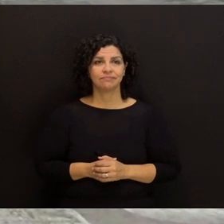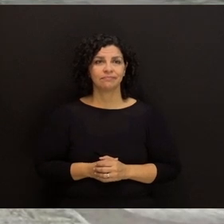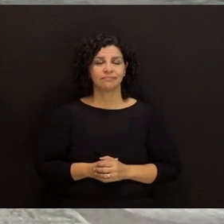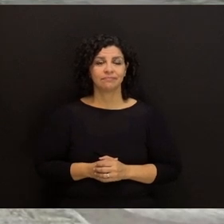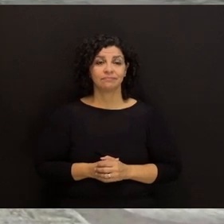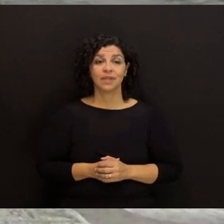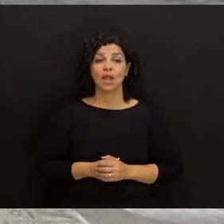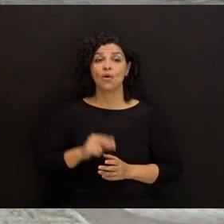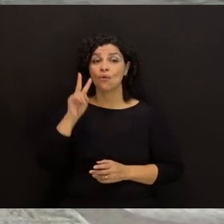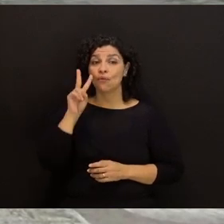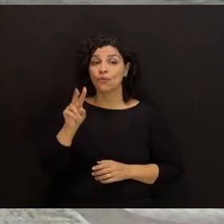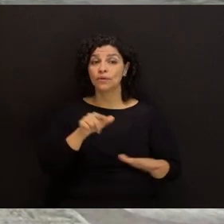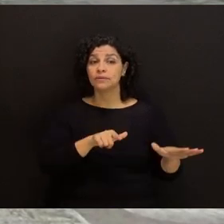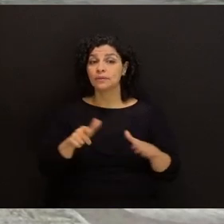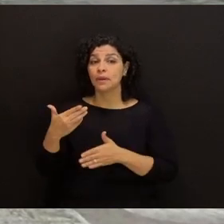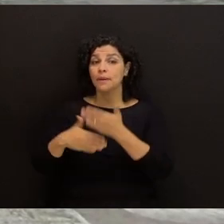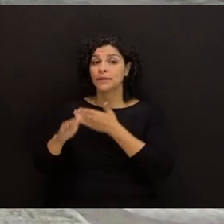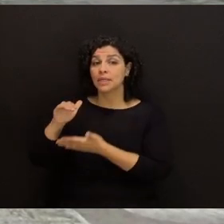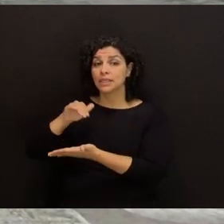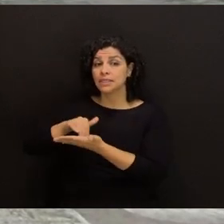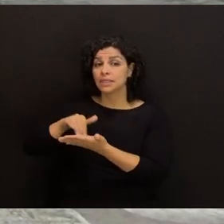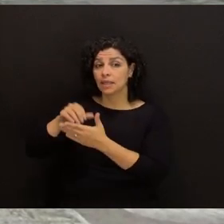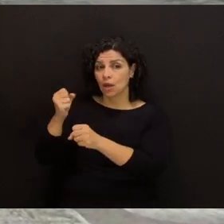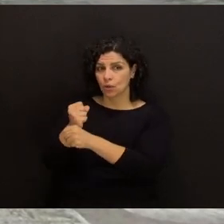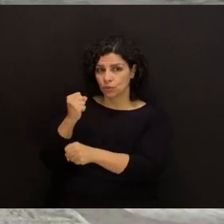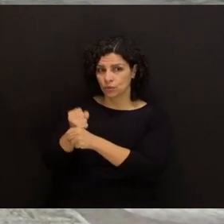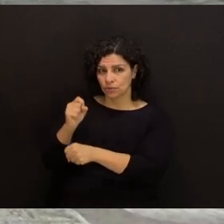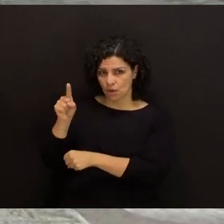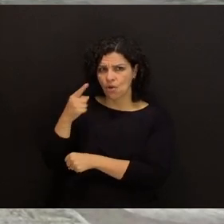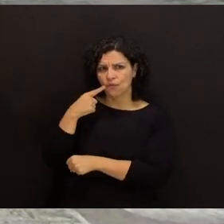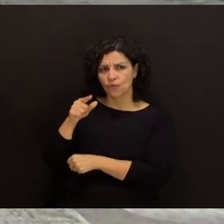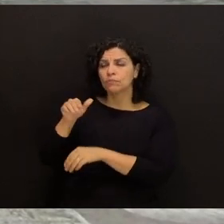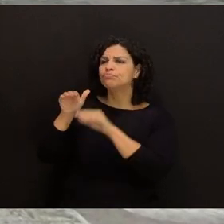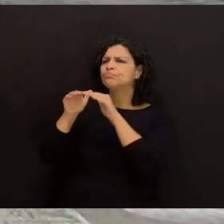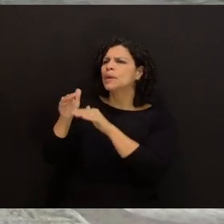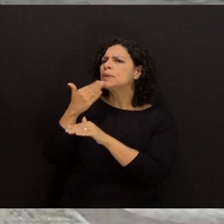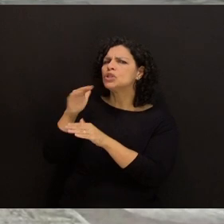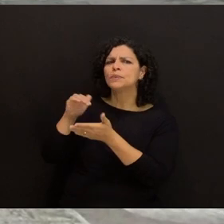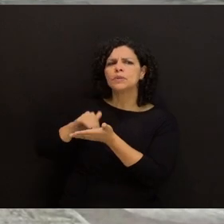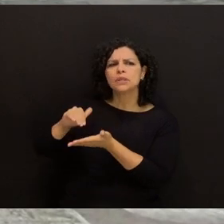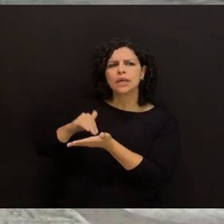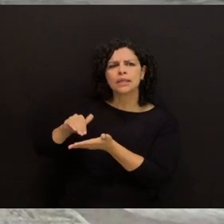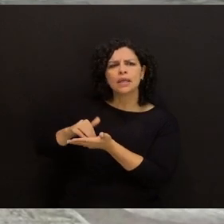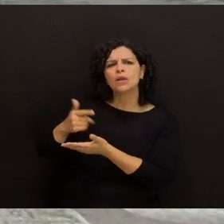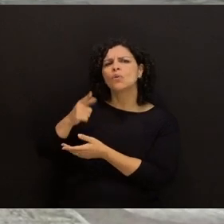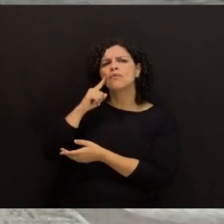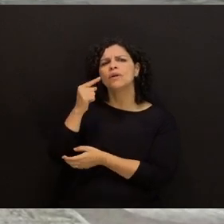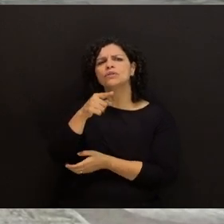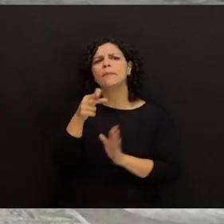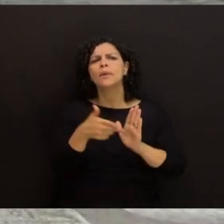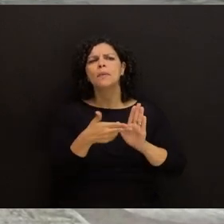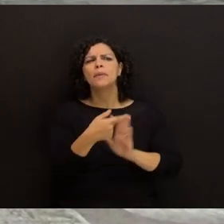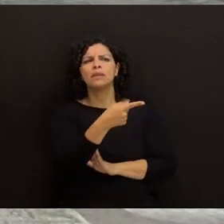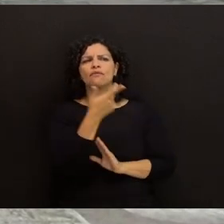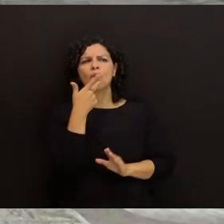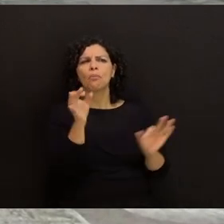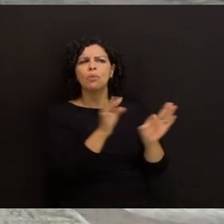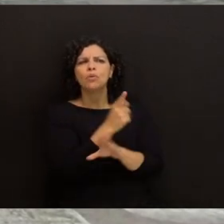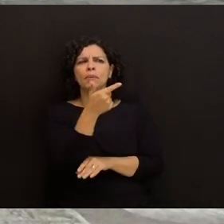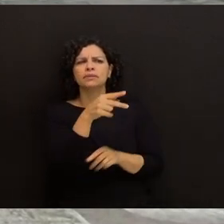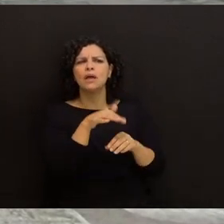eu estive semana passada lá na Secretaria de obras cobrando o secretário a respeito dessas emendas